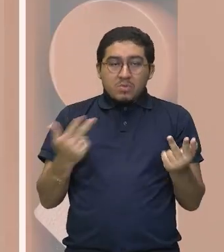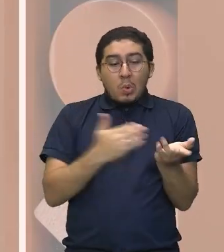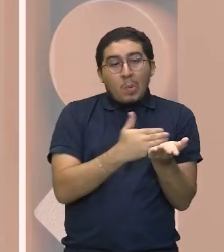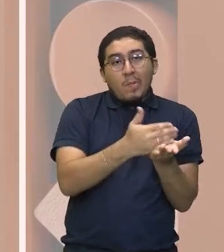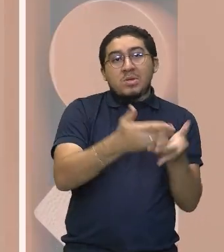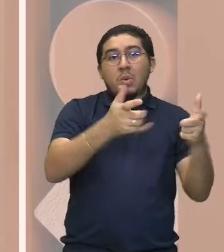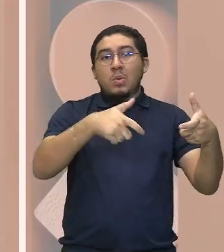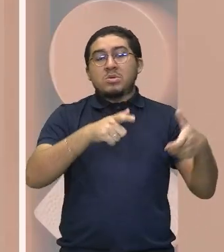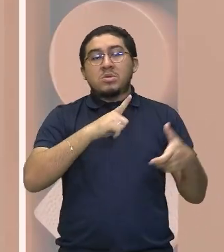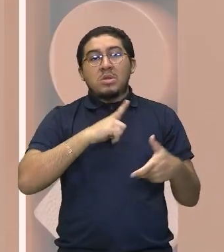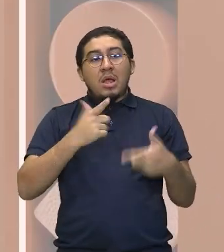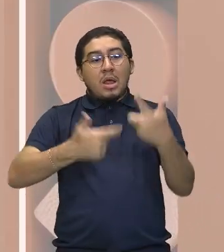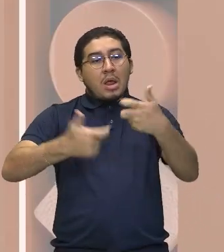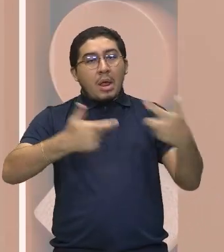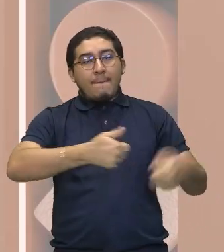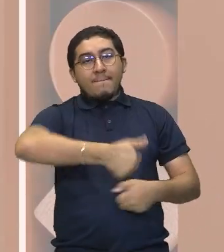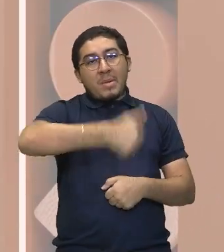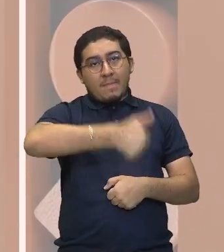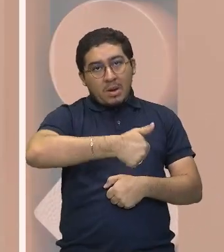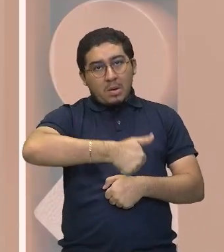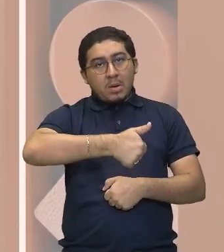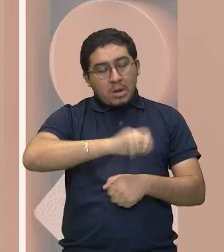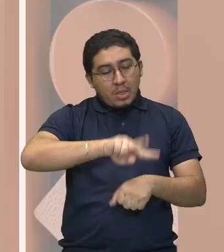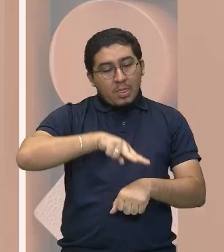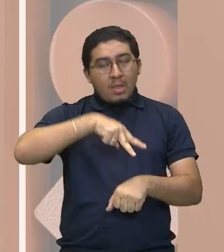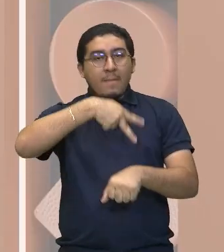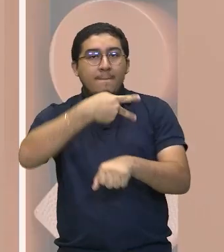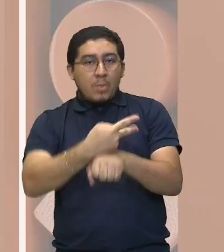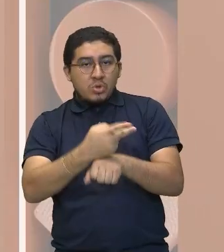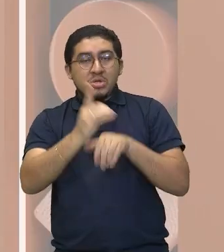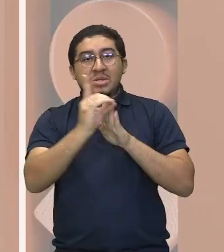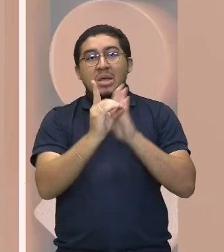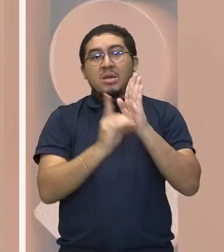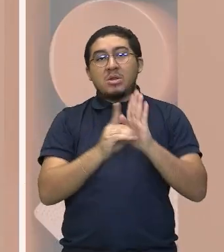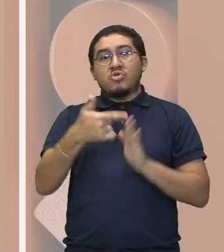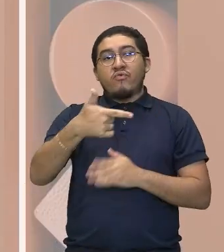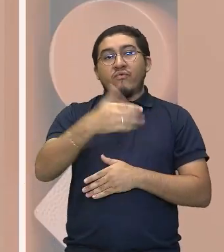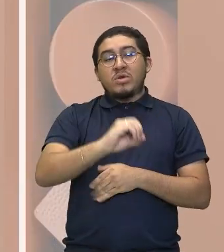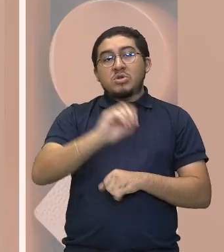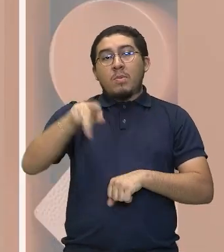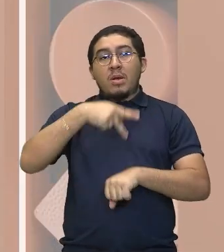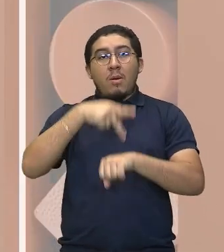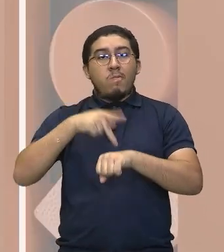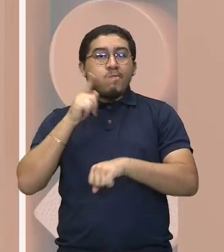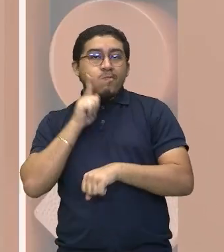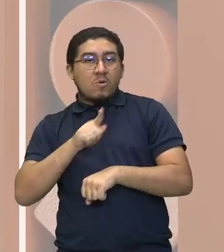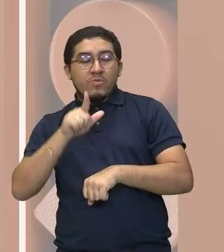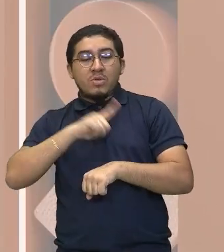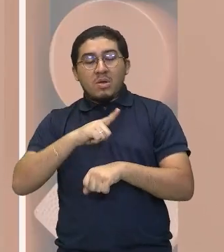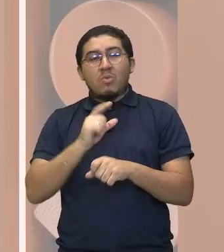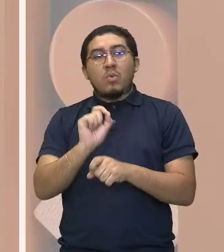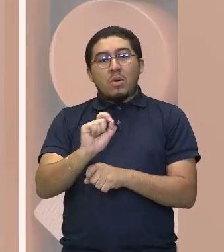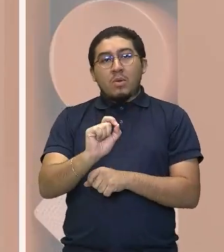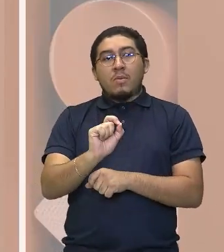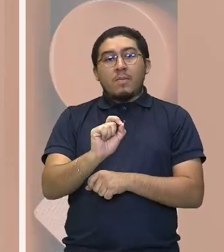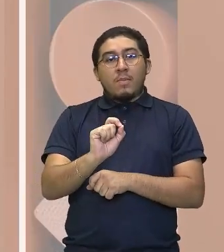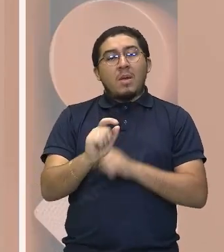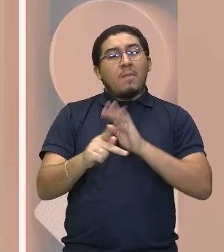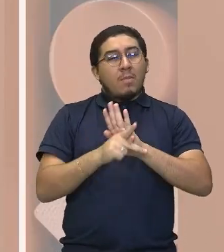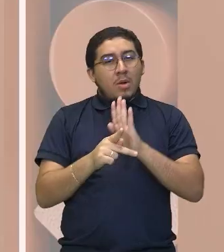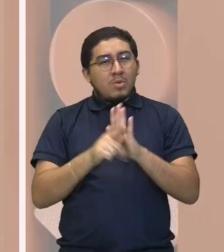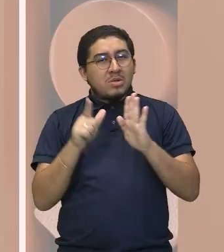Guerra Mundial, logo depois, nos anos 20, com os Estados Unidos passando por esse grande momento de